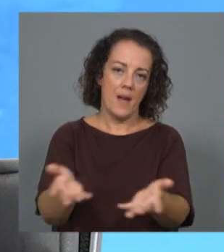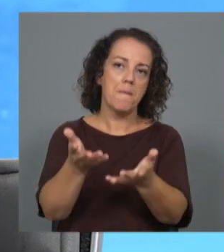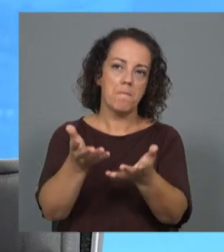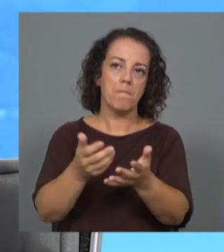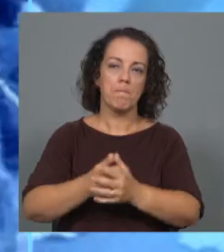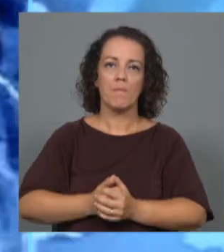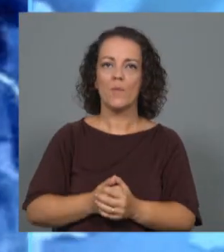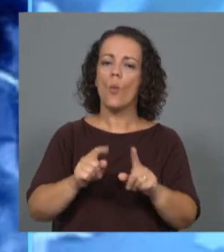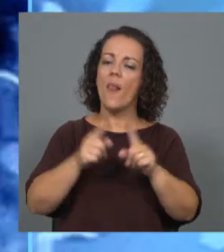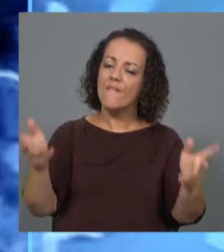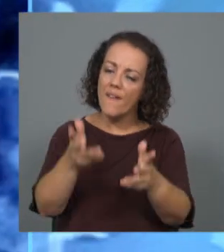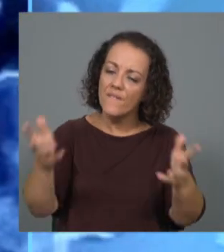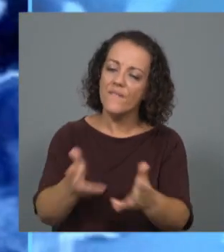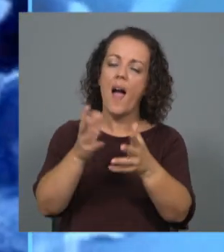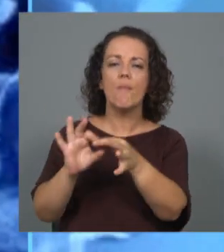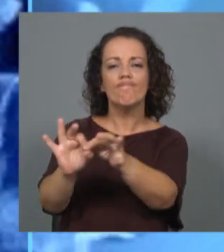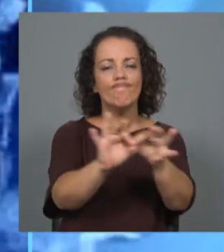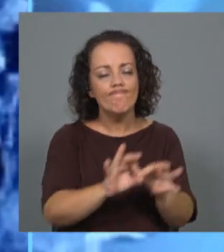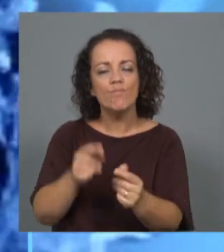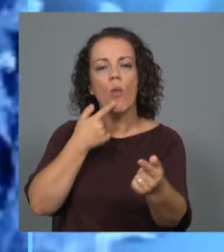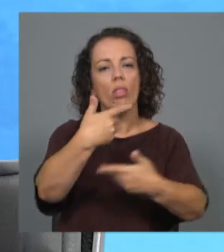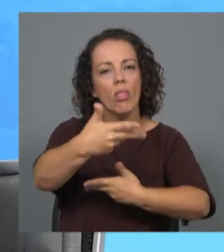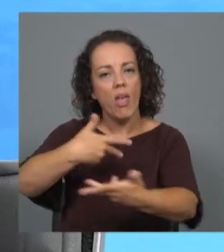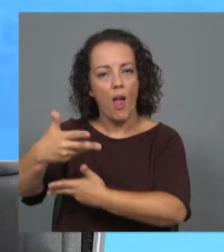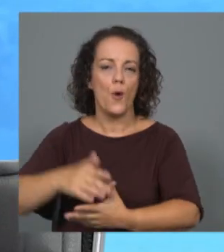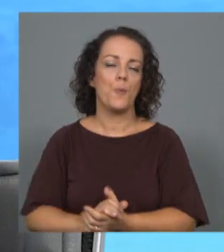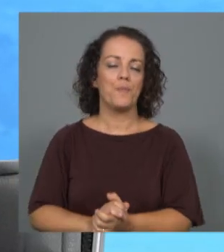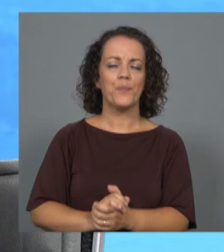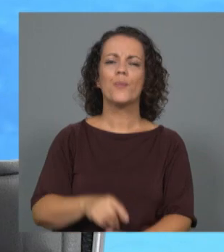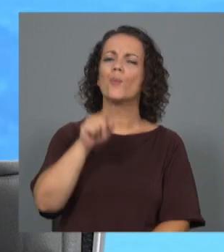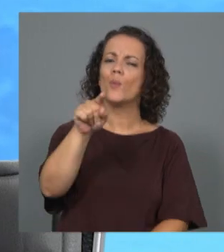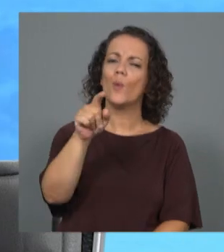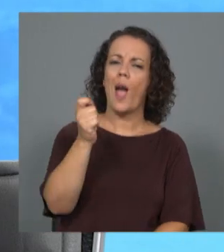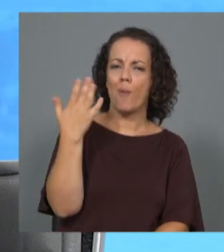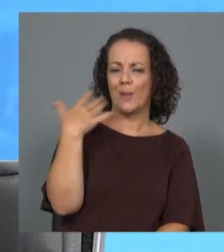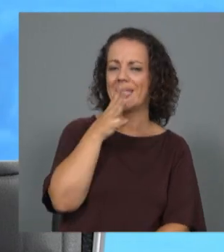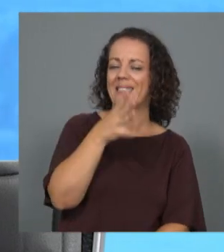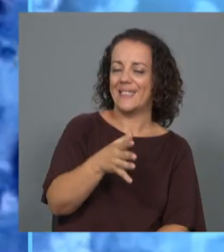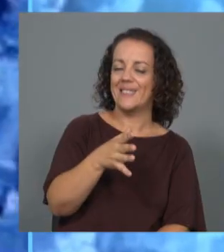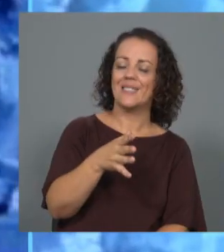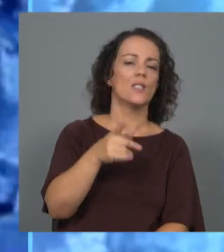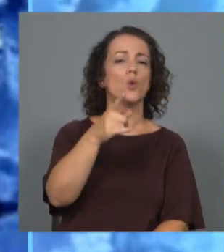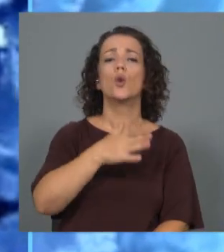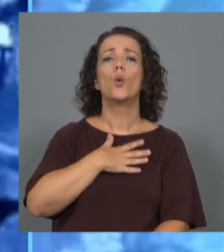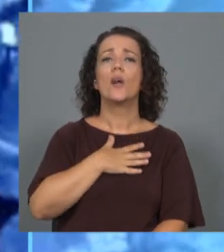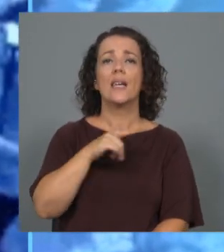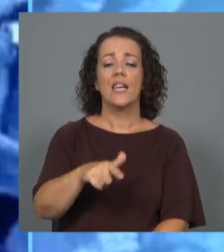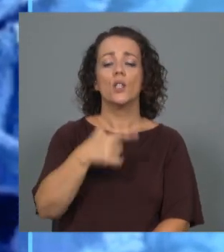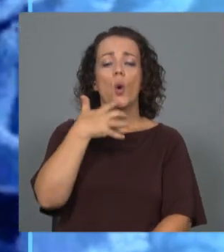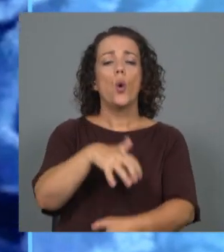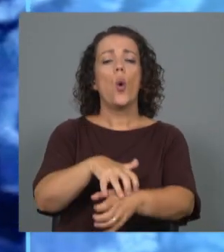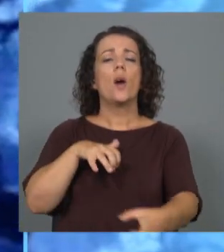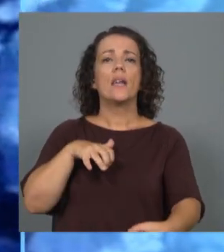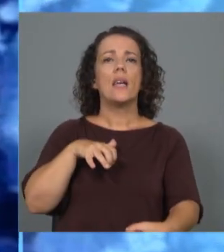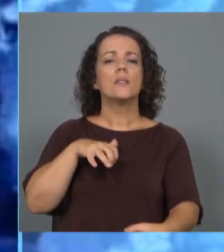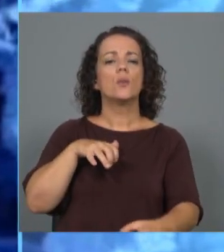para desenvolvermos essa fraternidade. Disse há pouco que não queria que o Congresso fosse um ponto de chegada, mas